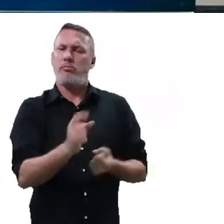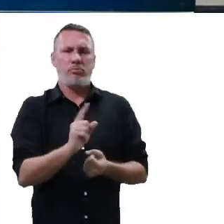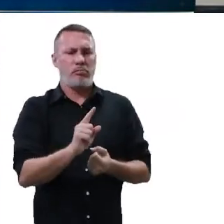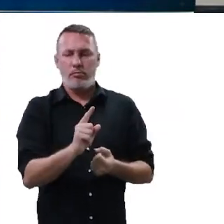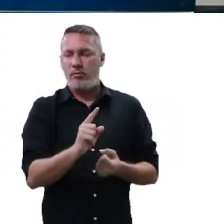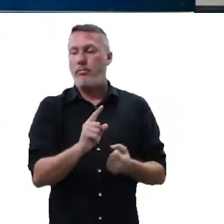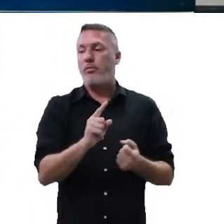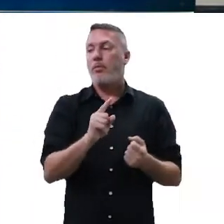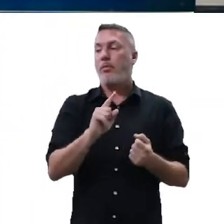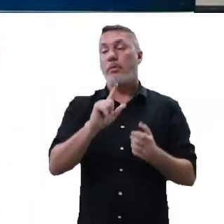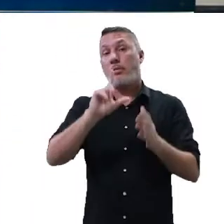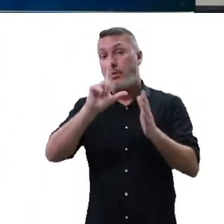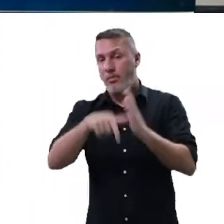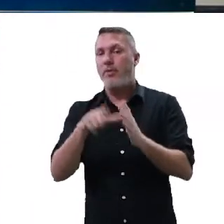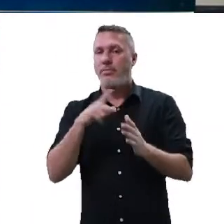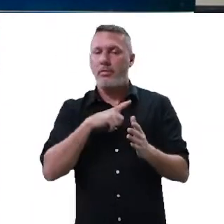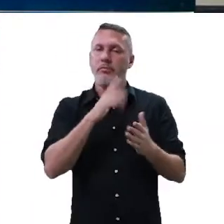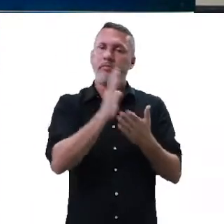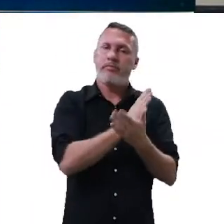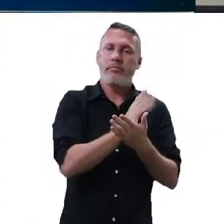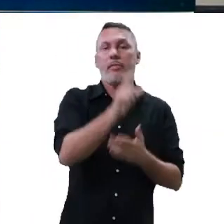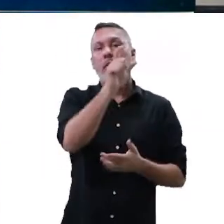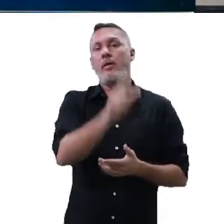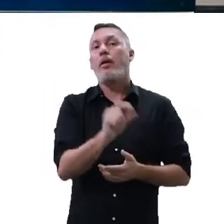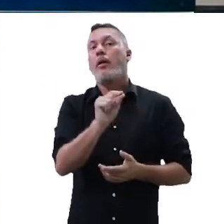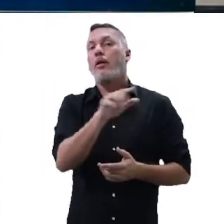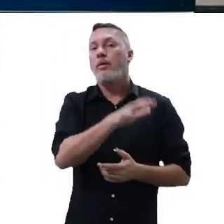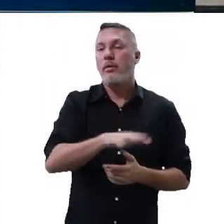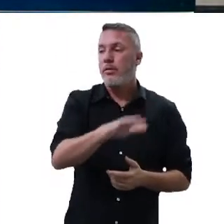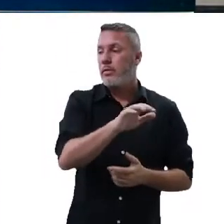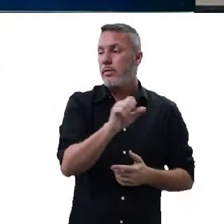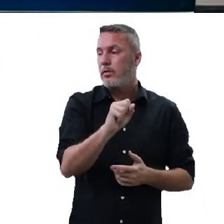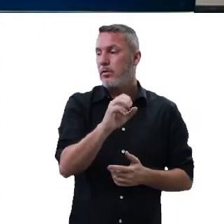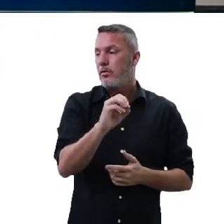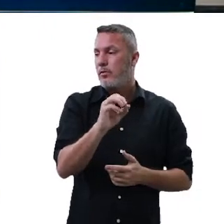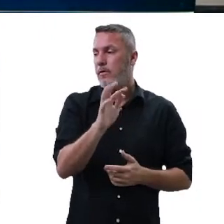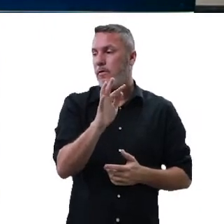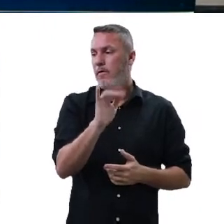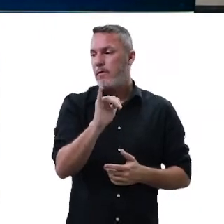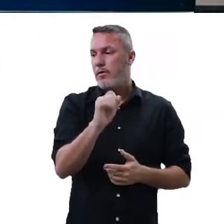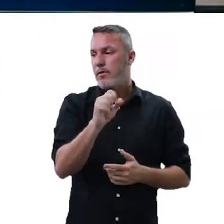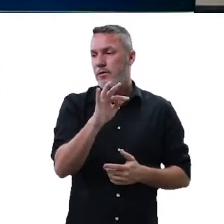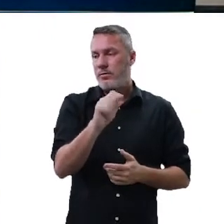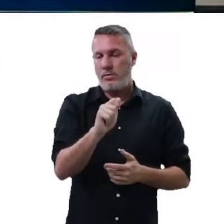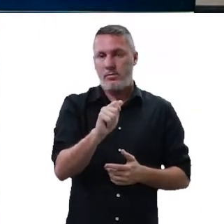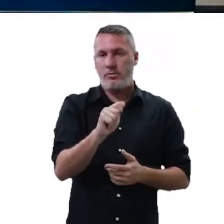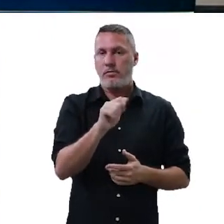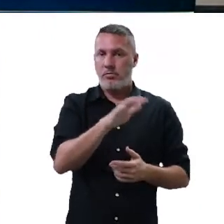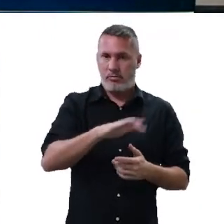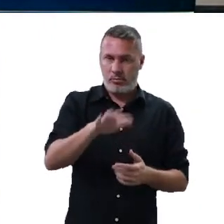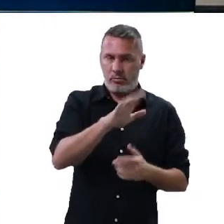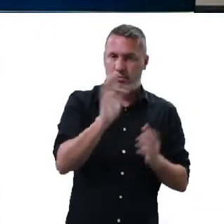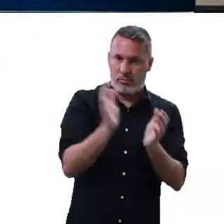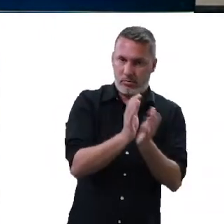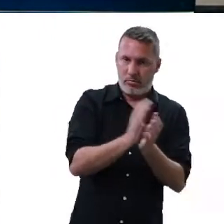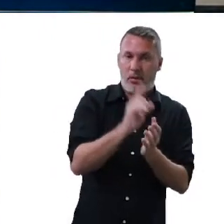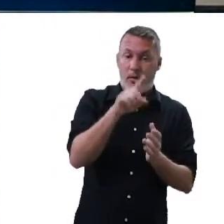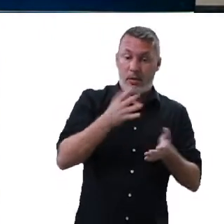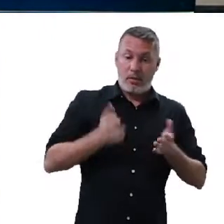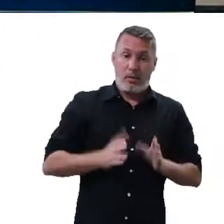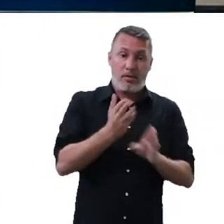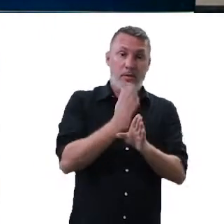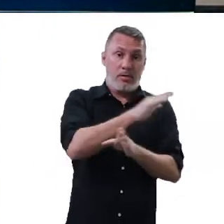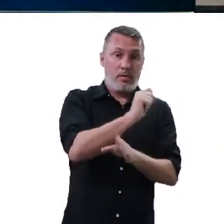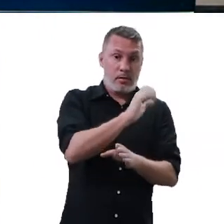E aí, então, a gente tem alguns desses sofistas, ok? O primeiro sofista é Protágoras, em 490,